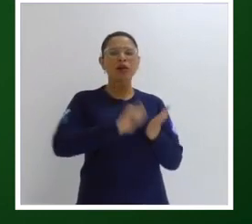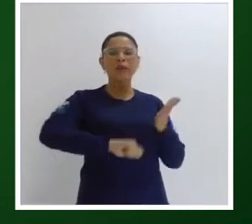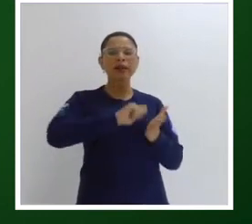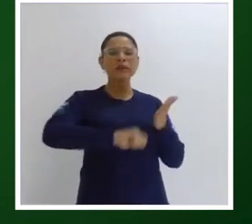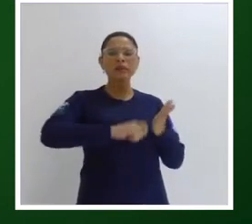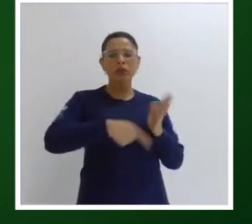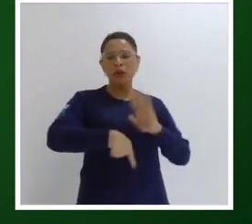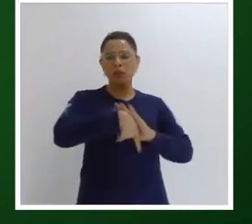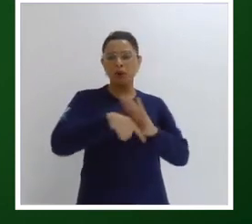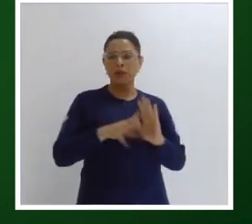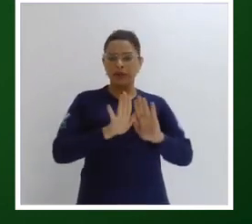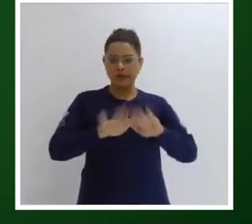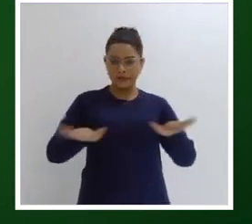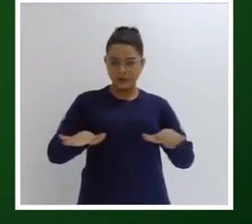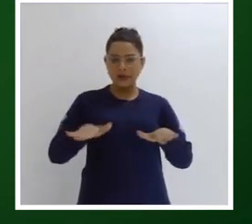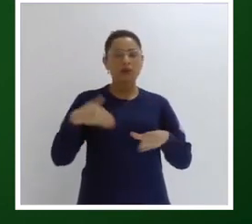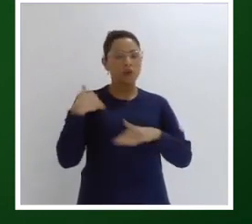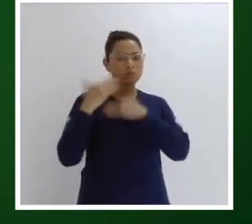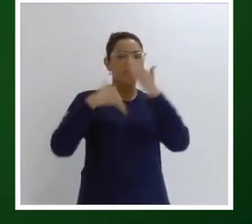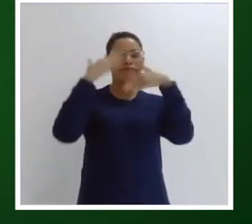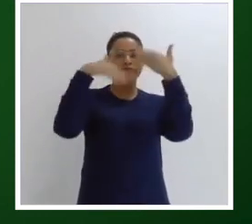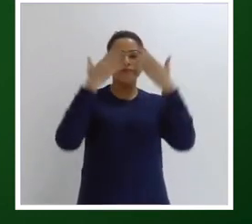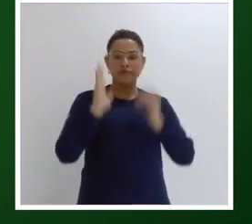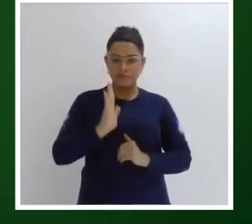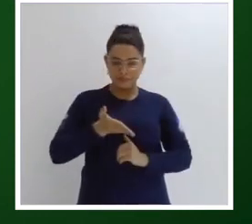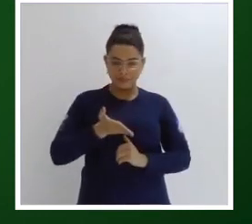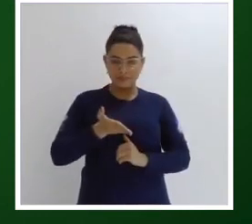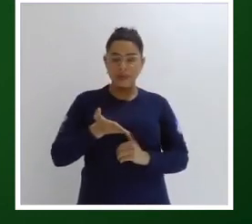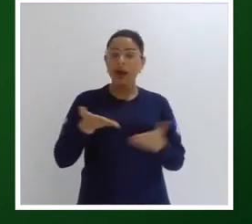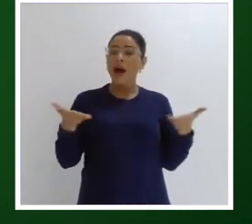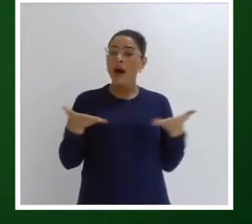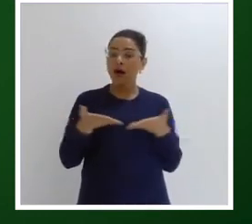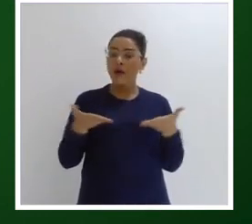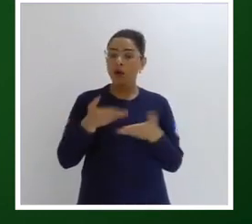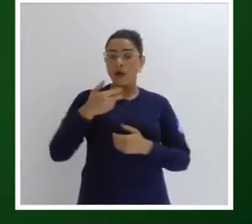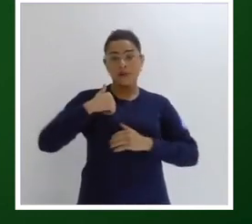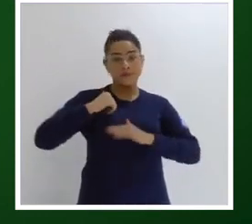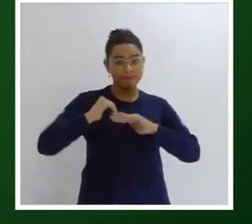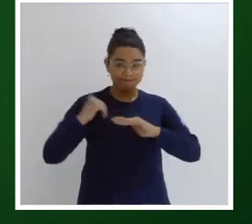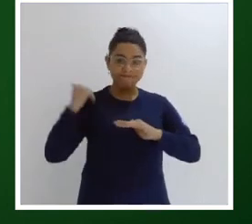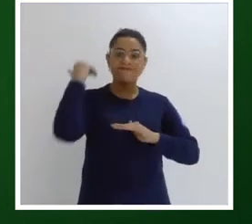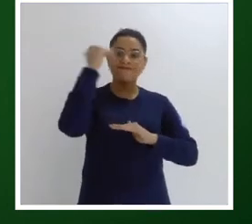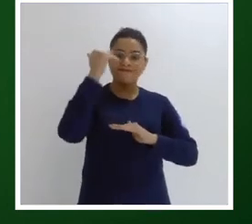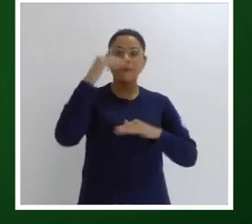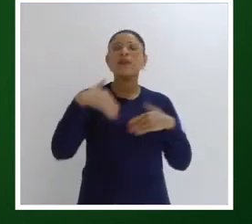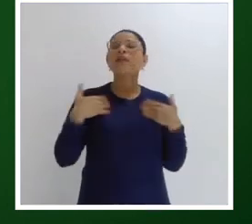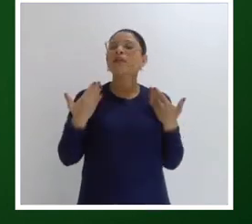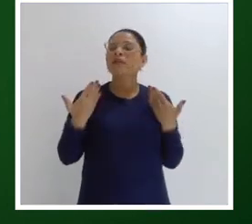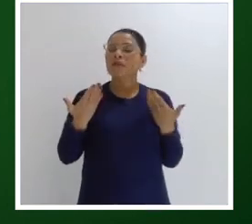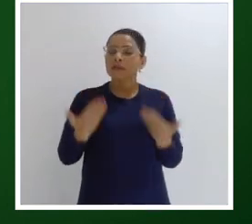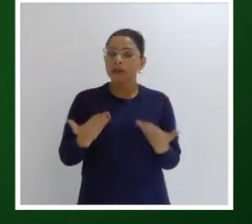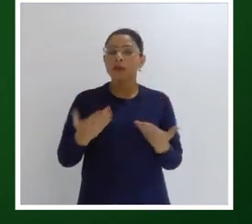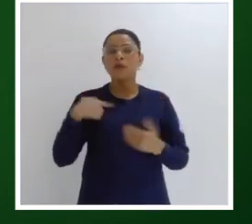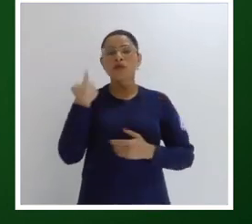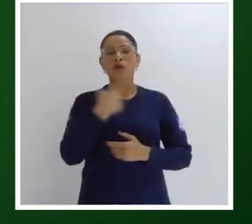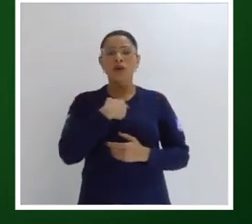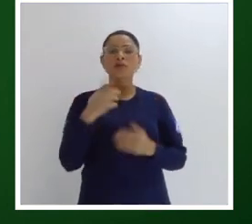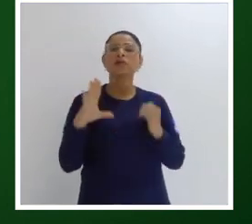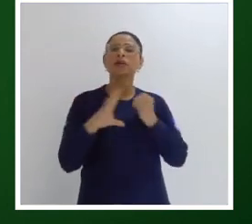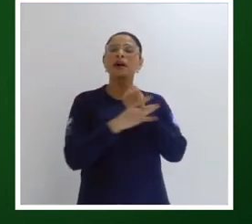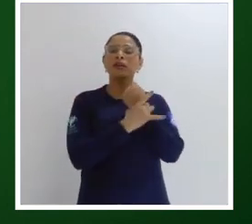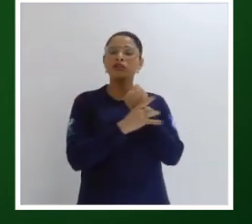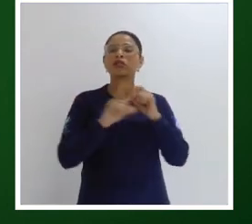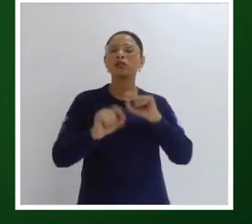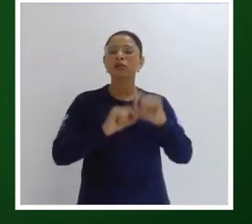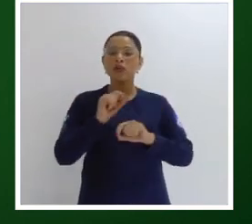Estudante nós avançamos nesta questão então agora a gente vai para Além disso né Nós estamos na fase de garantir o quê